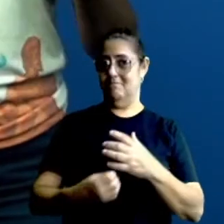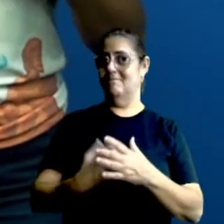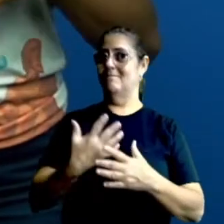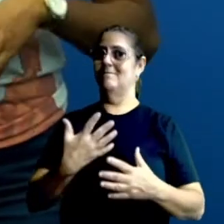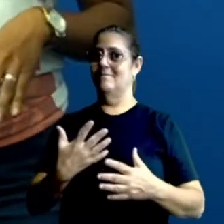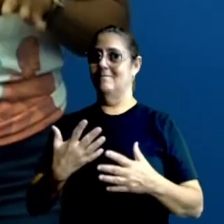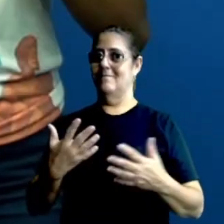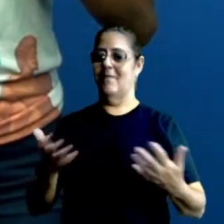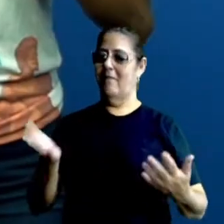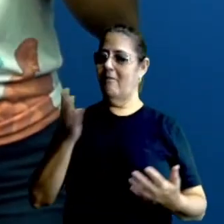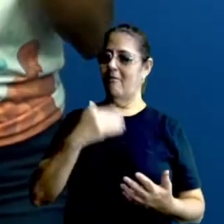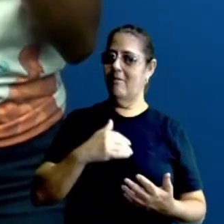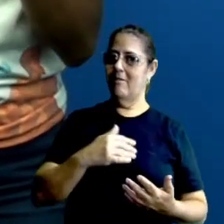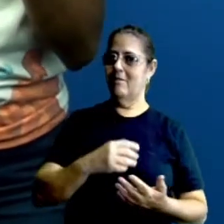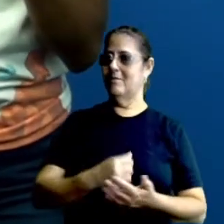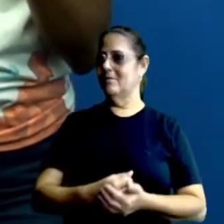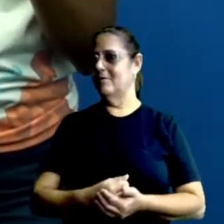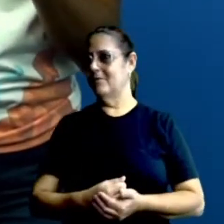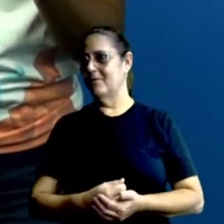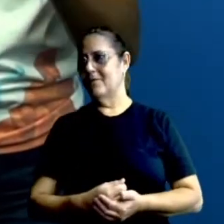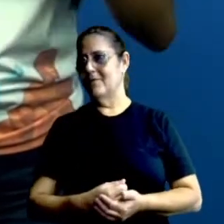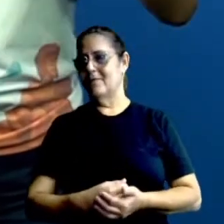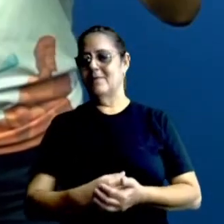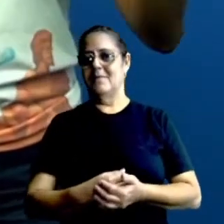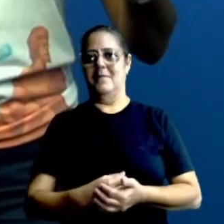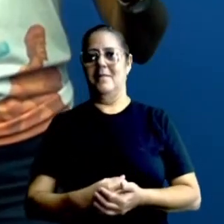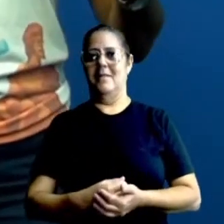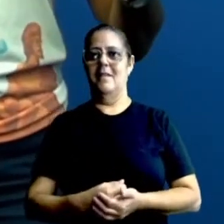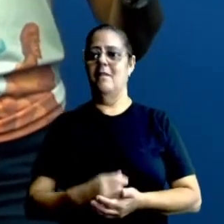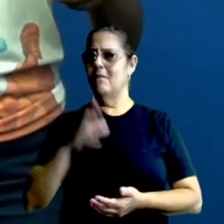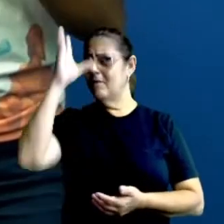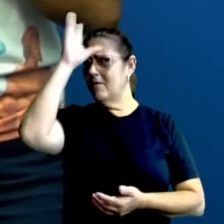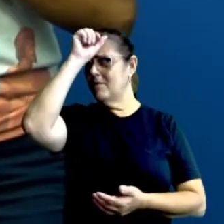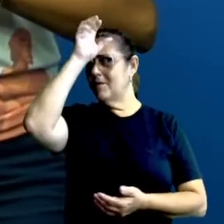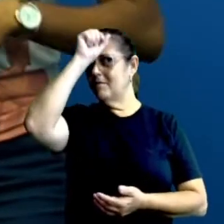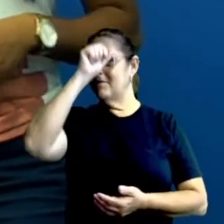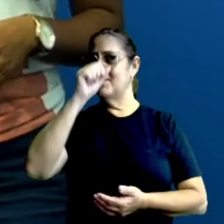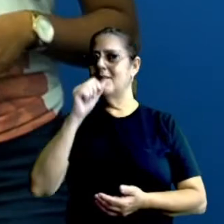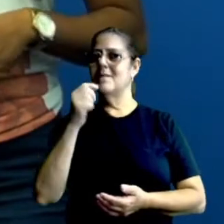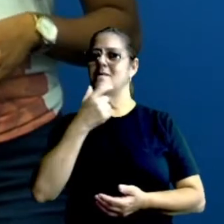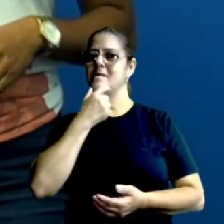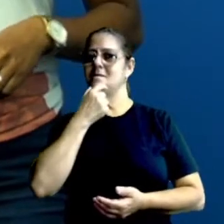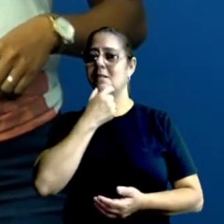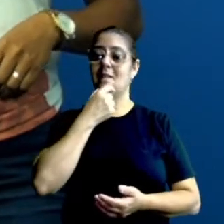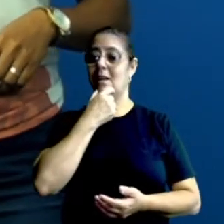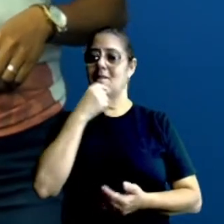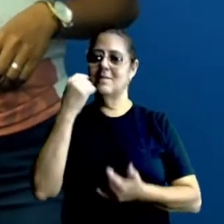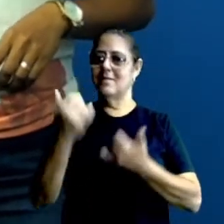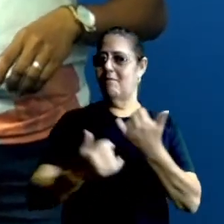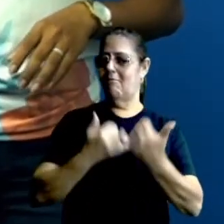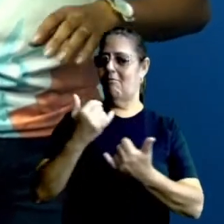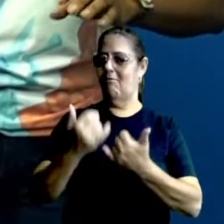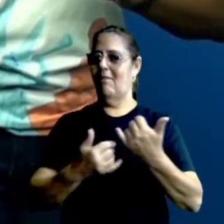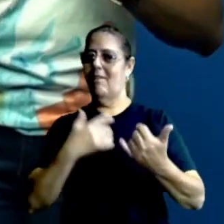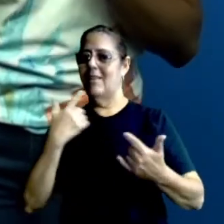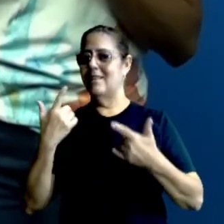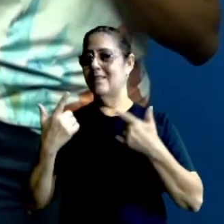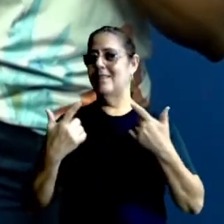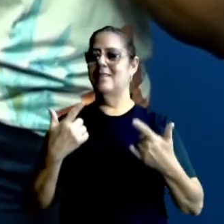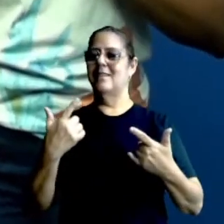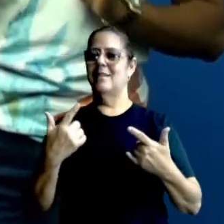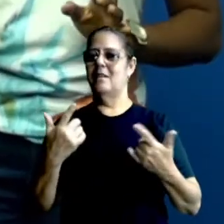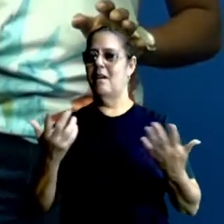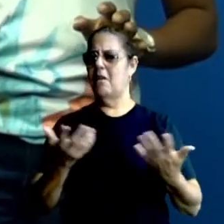descobrir então leve plano e inglês encerrar Quando vamos aprender inglês e se divertir bom